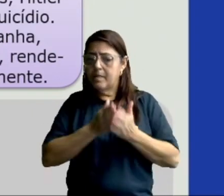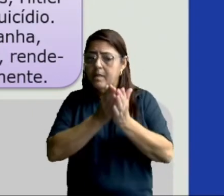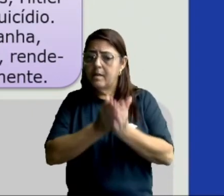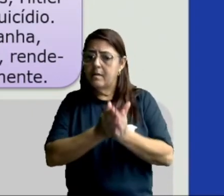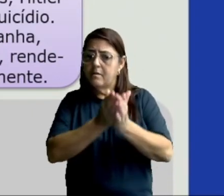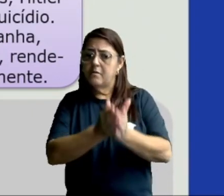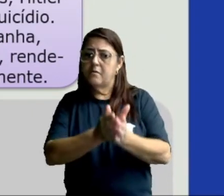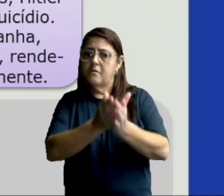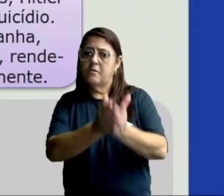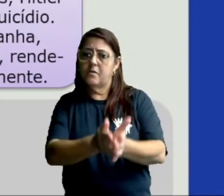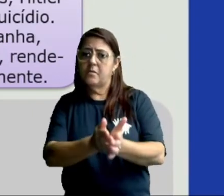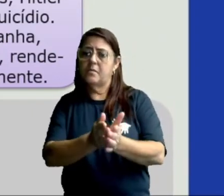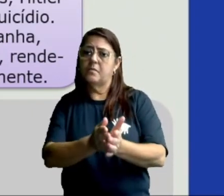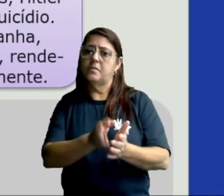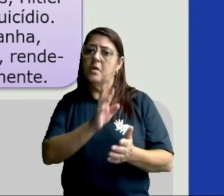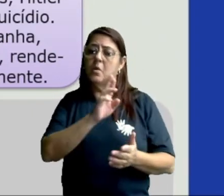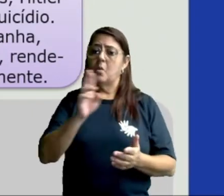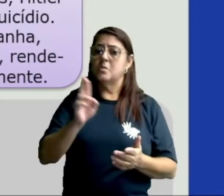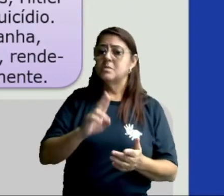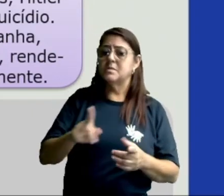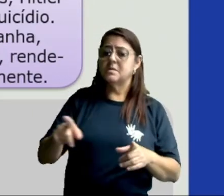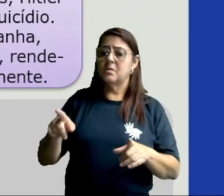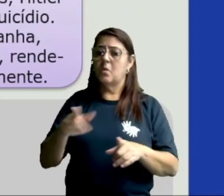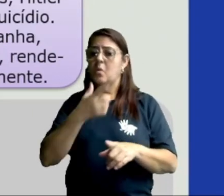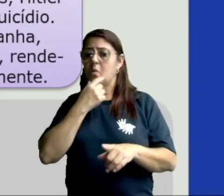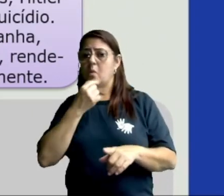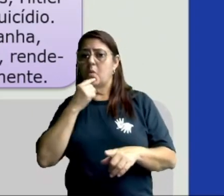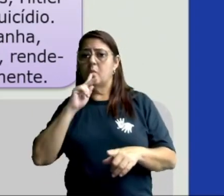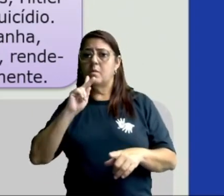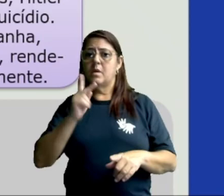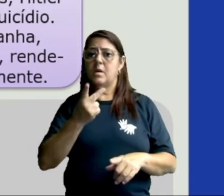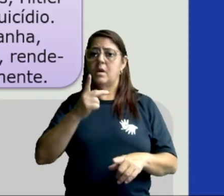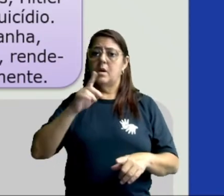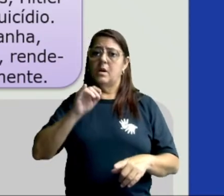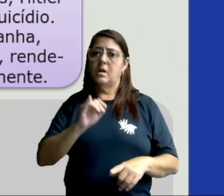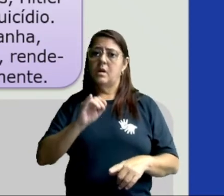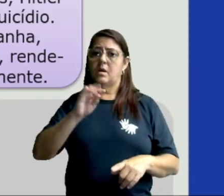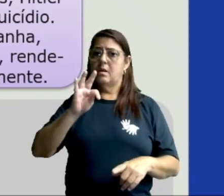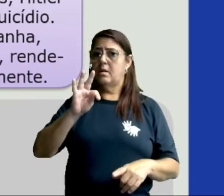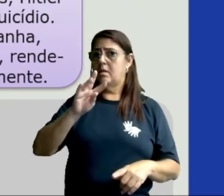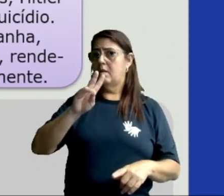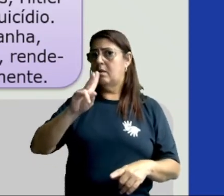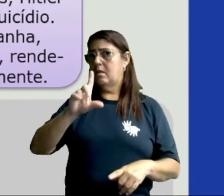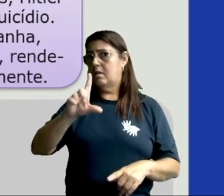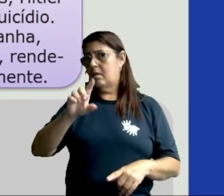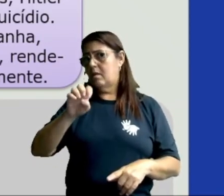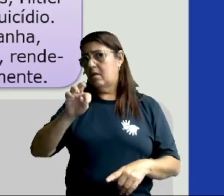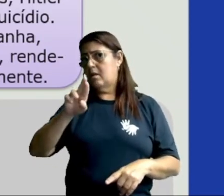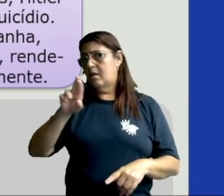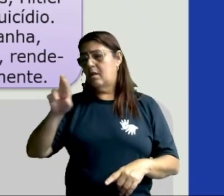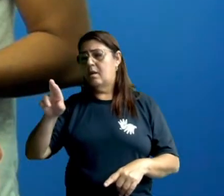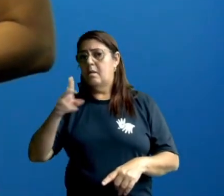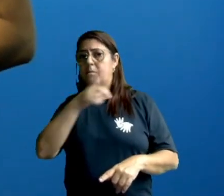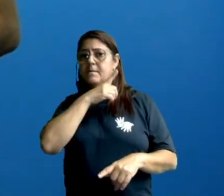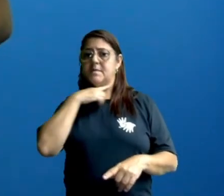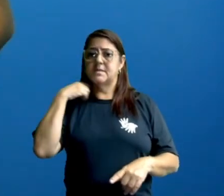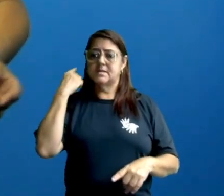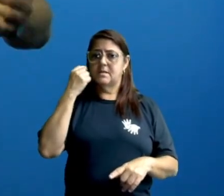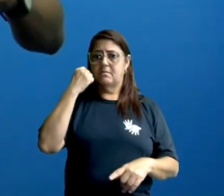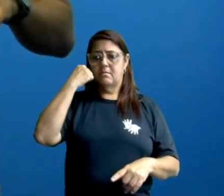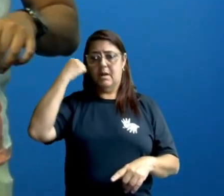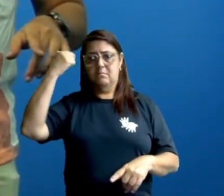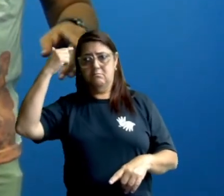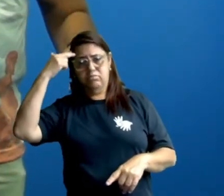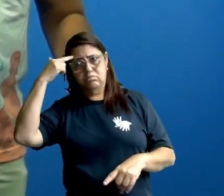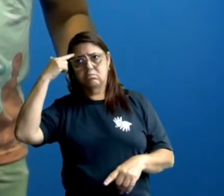invasão russa aos poucos quarteirões, Hitler comete suicídio. A Alemanha é devastada e rende-se totalmente. Então,